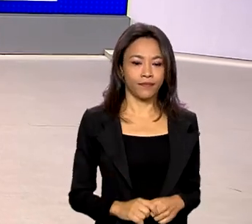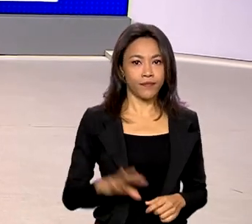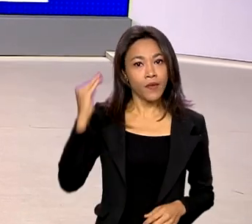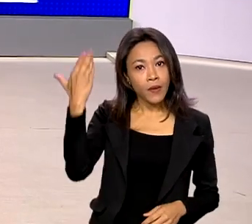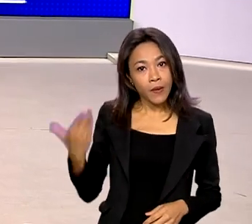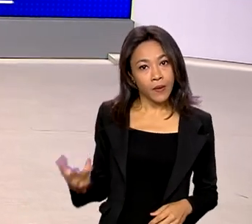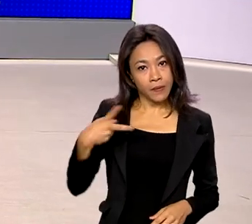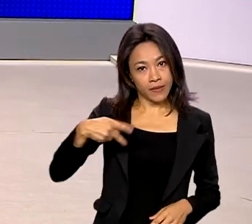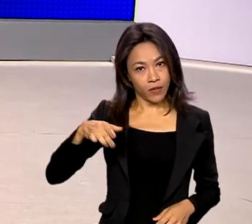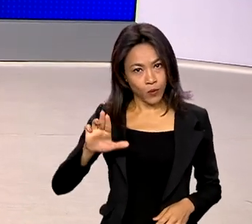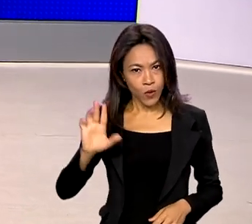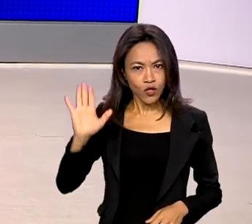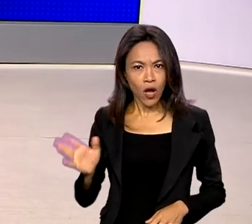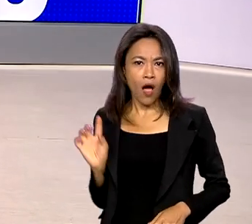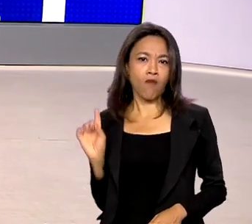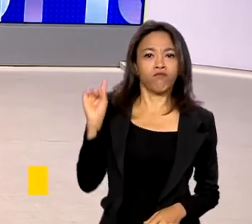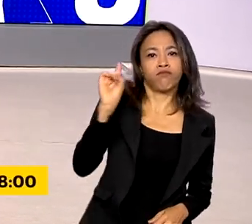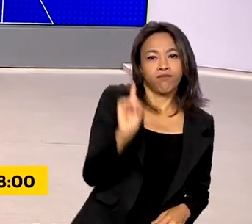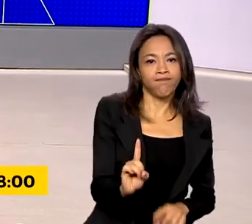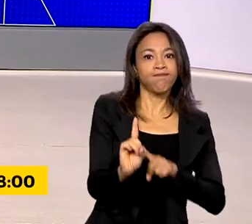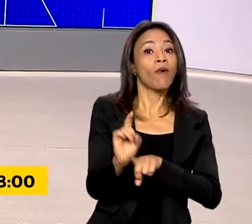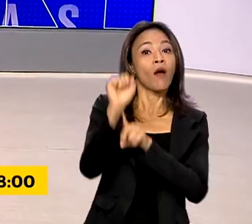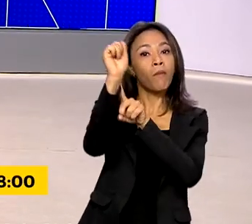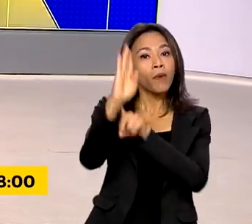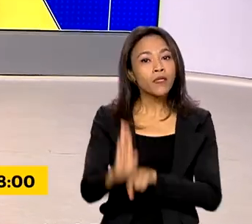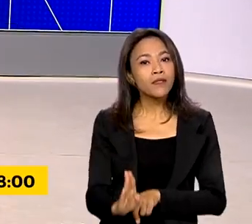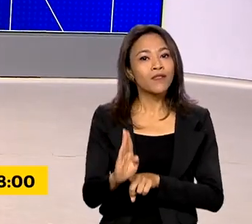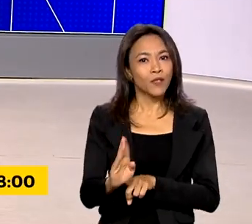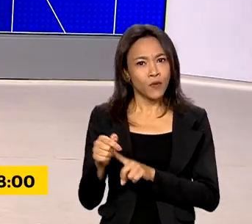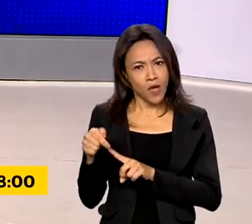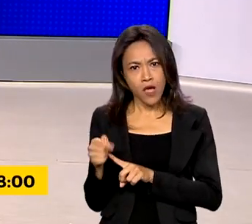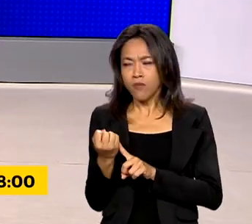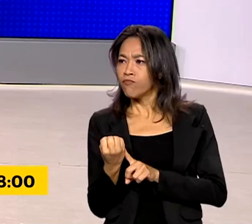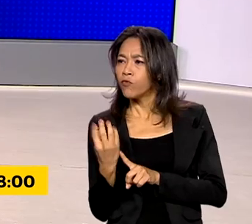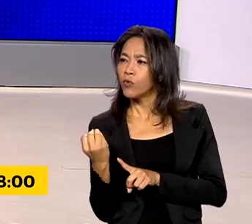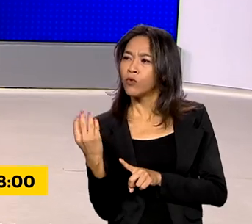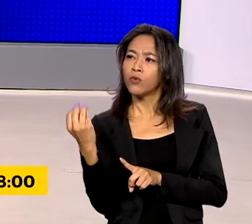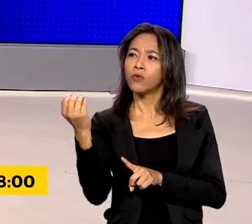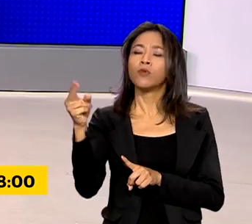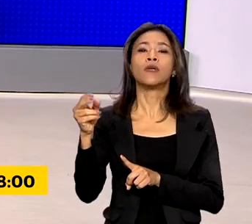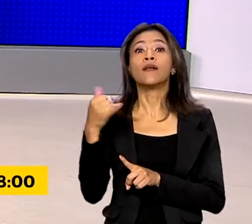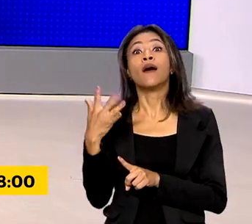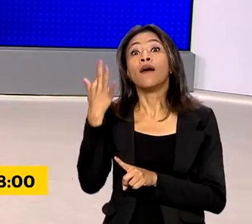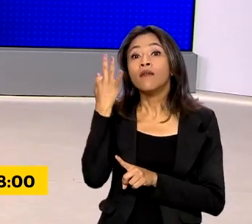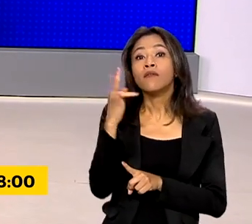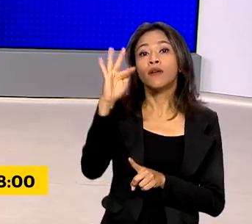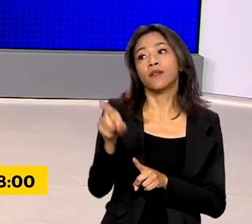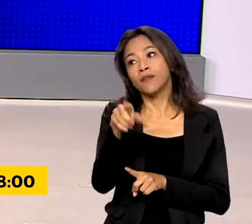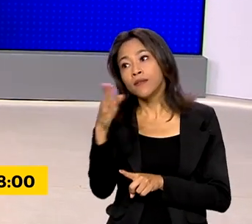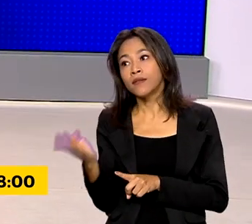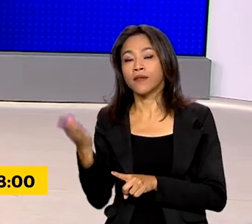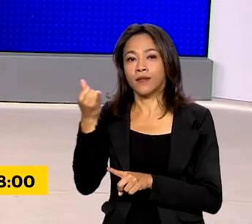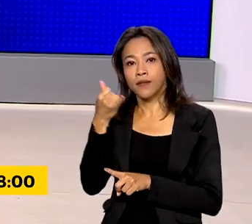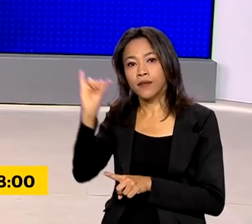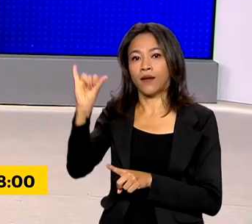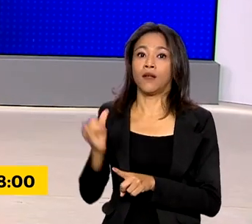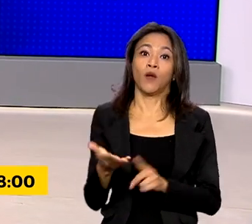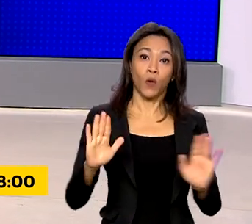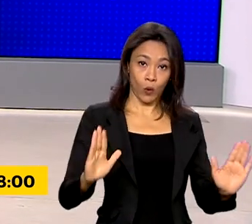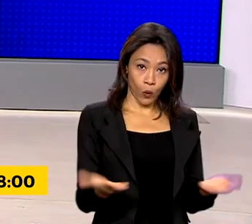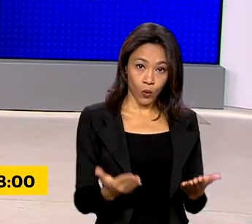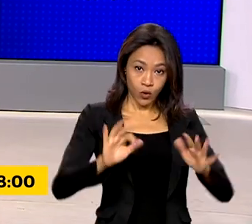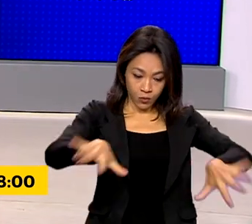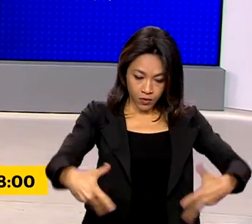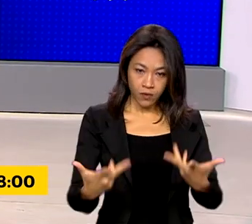O presidente Lula está de volta ao Brasil depois da viagem oficial que fez à Itália e à França. Hoje, em uma cerimônia no